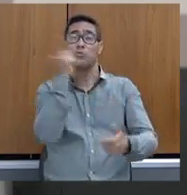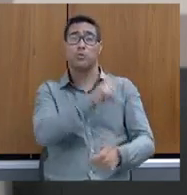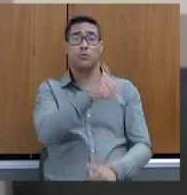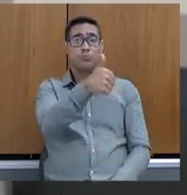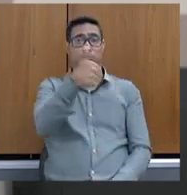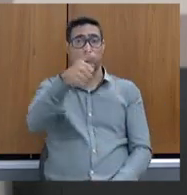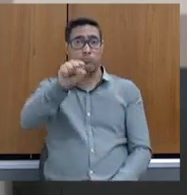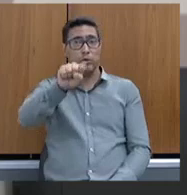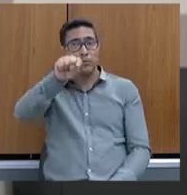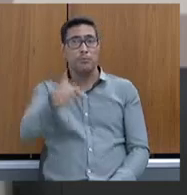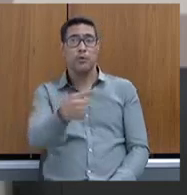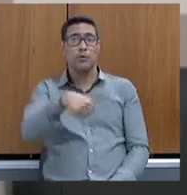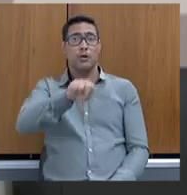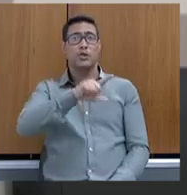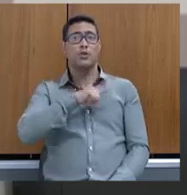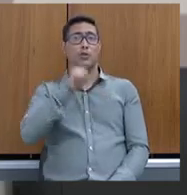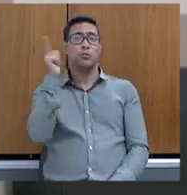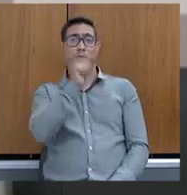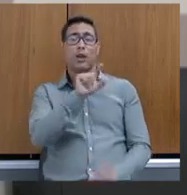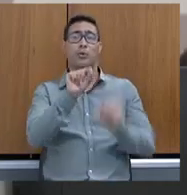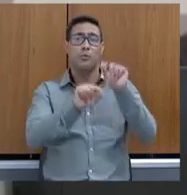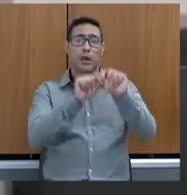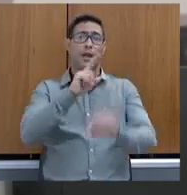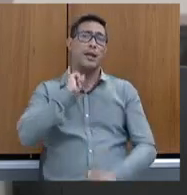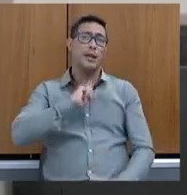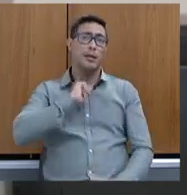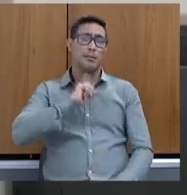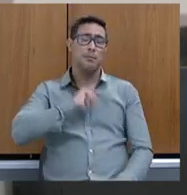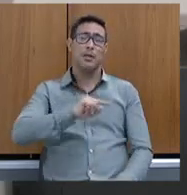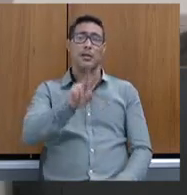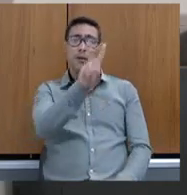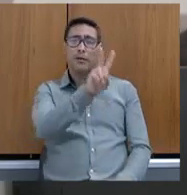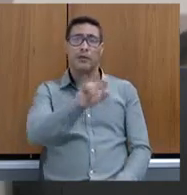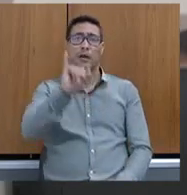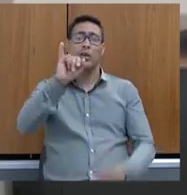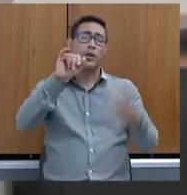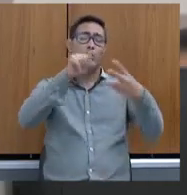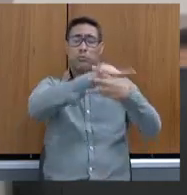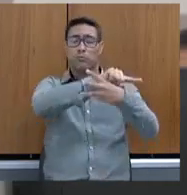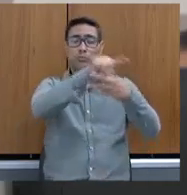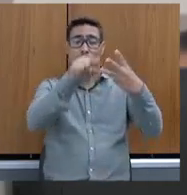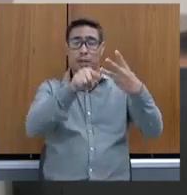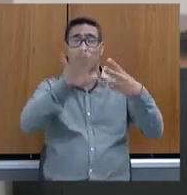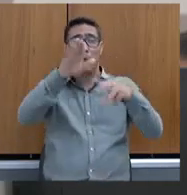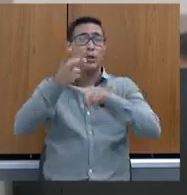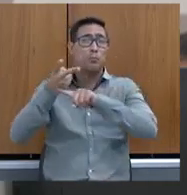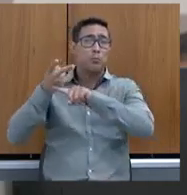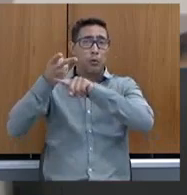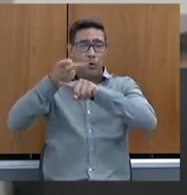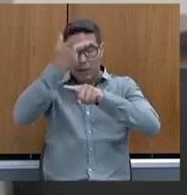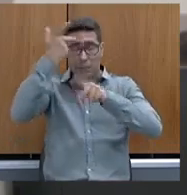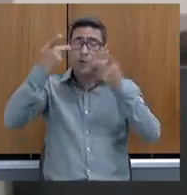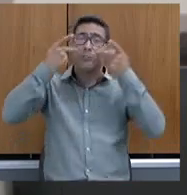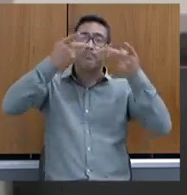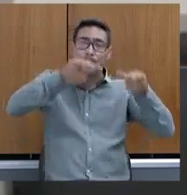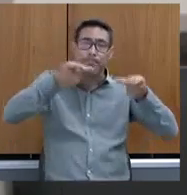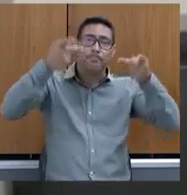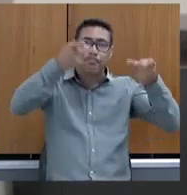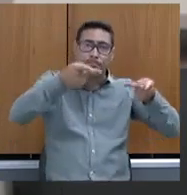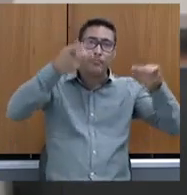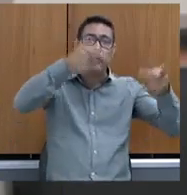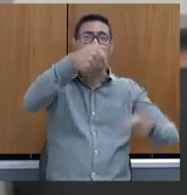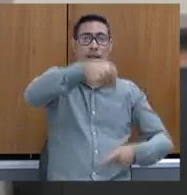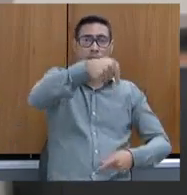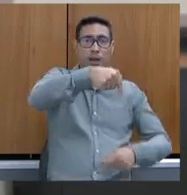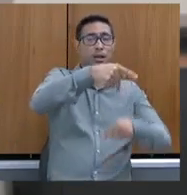nós iríamos colocar Minas Gerais entre os três destinos mais é procurados do país nós estávamos